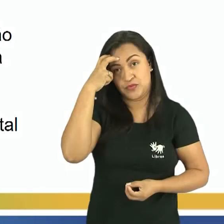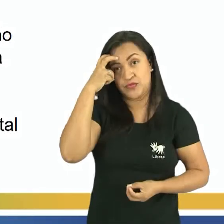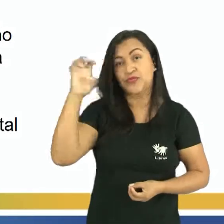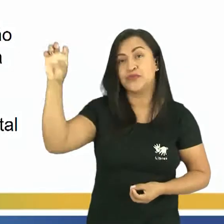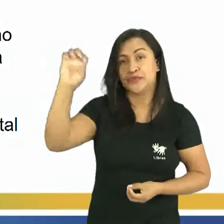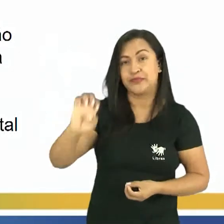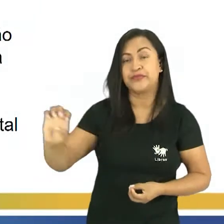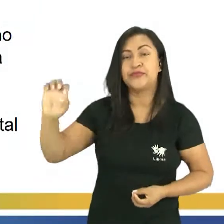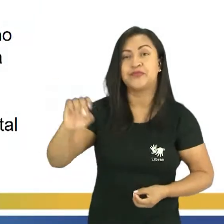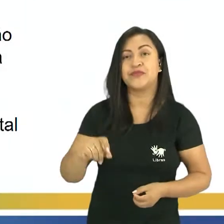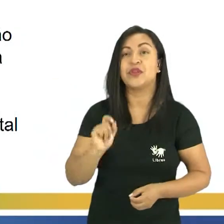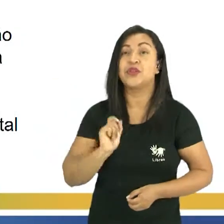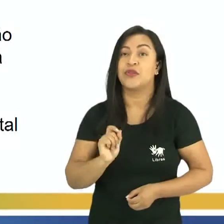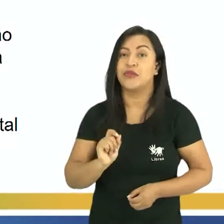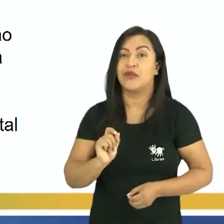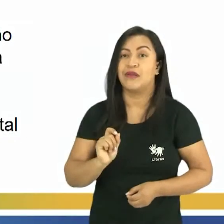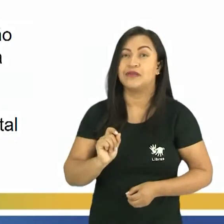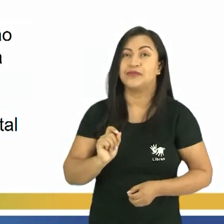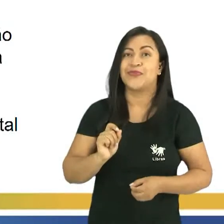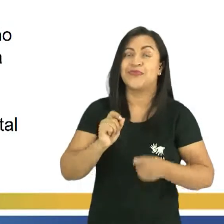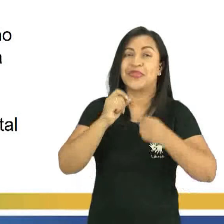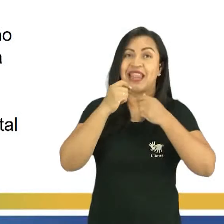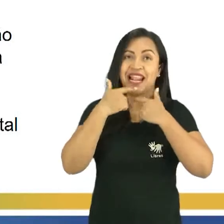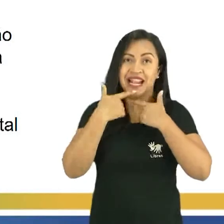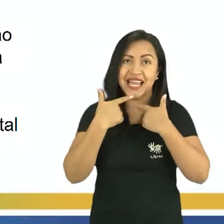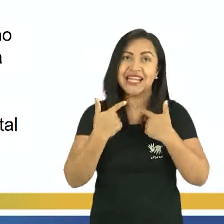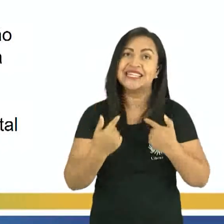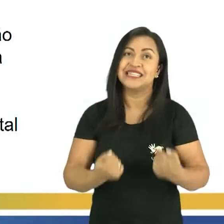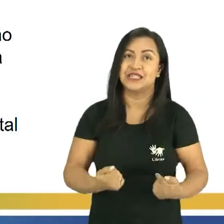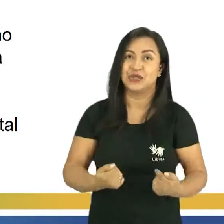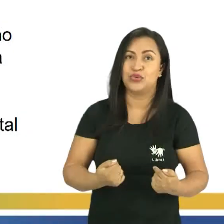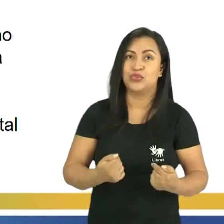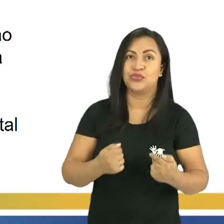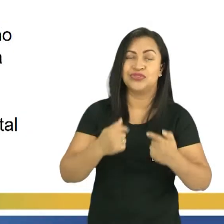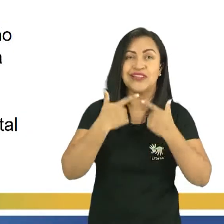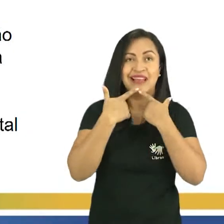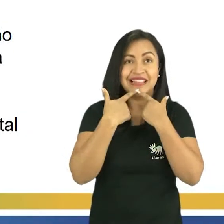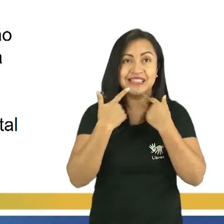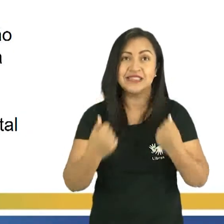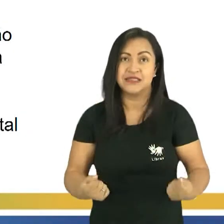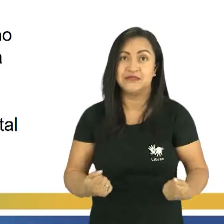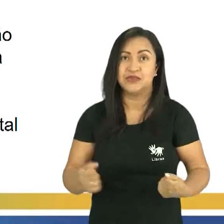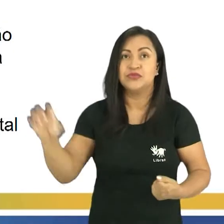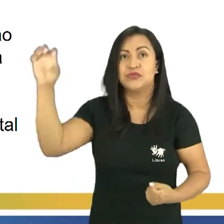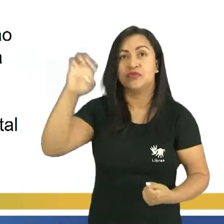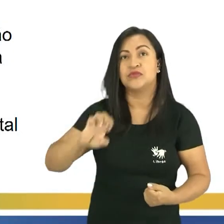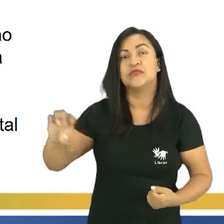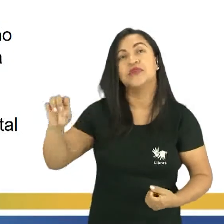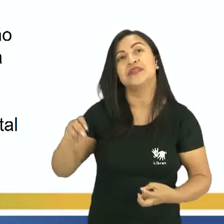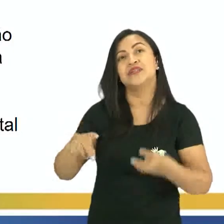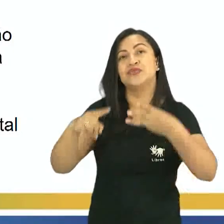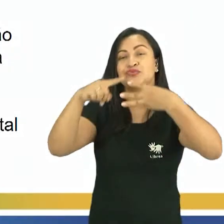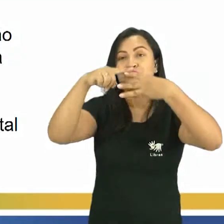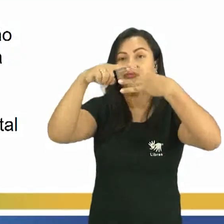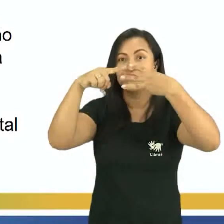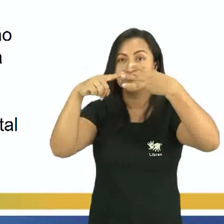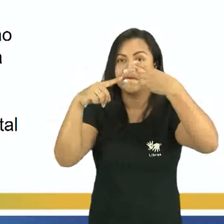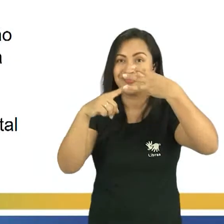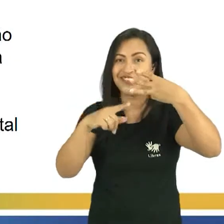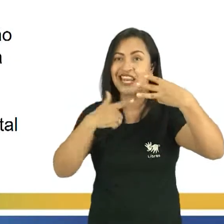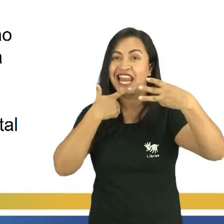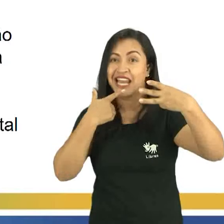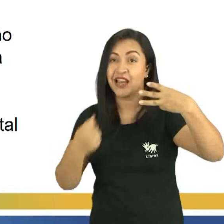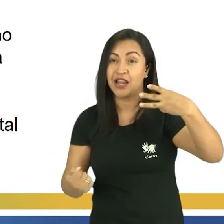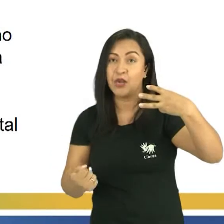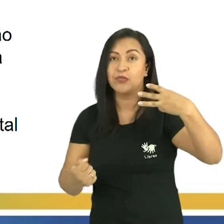da Europa, nós temos quem? Nós temos a questão aqui dos idiomas, tá? As línguas europeias, em maior parte, está dividida em 3 grandes grupos